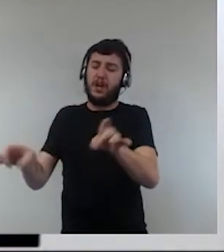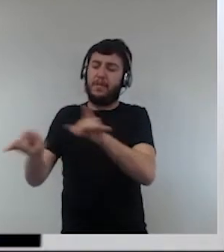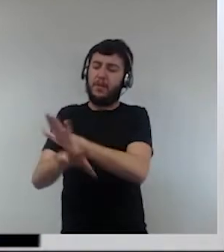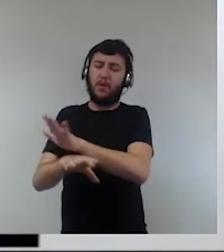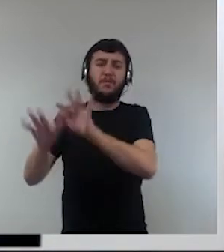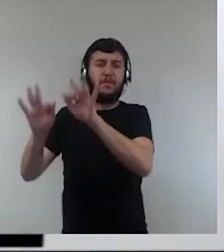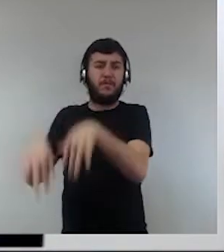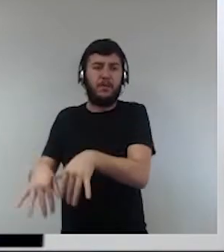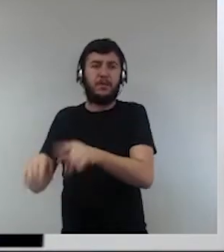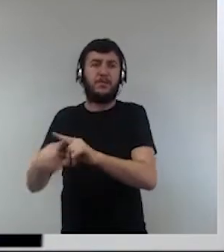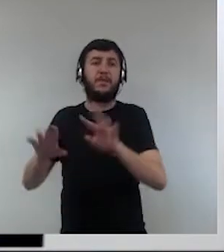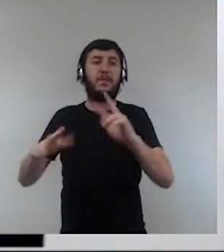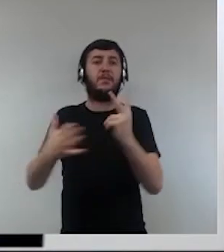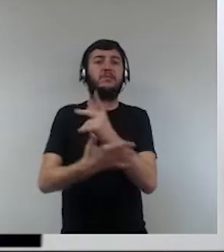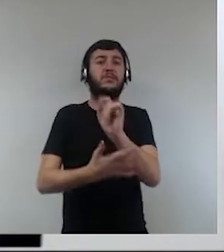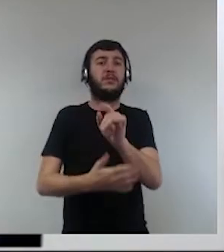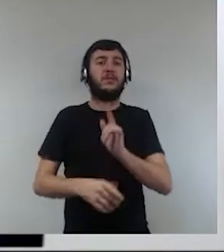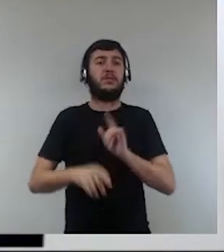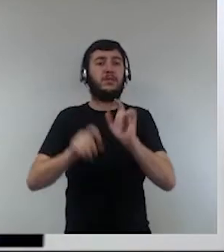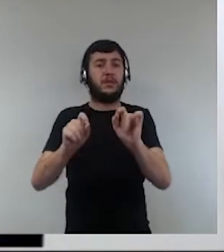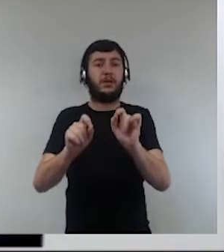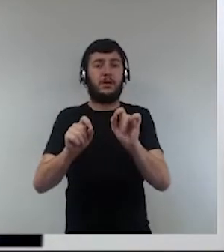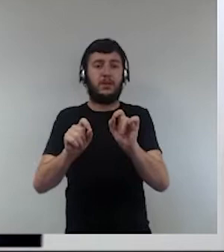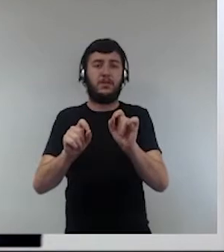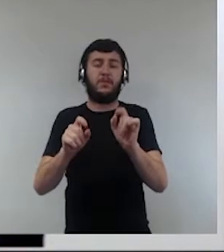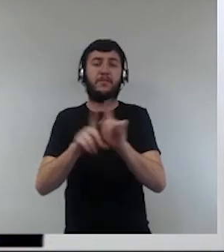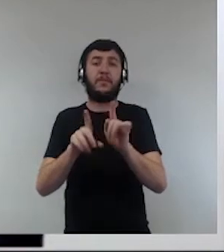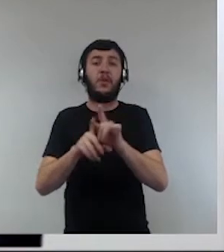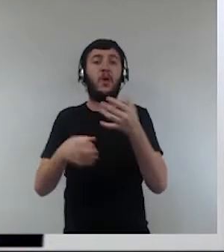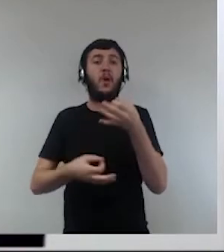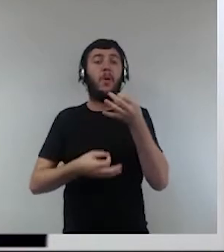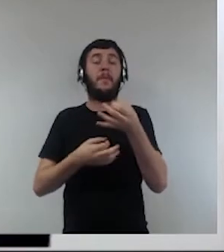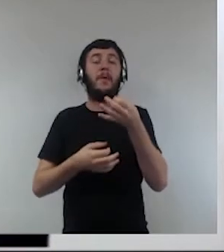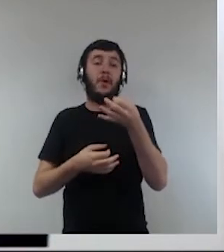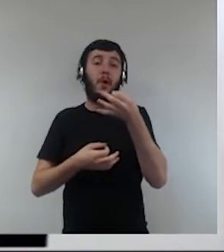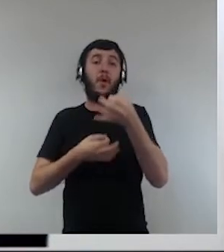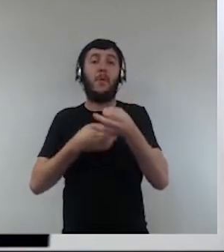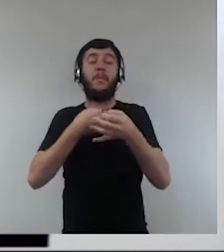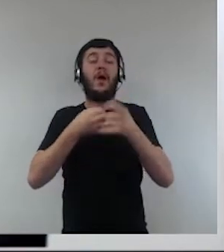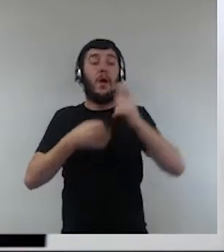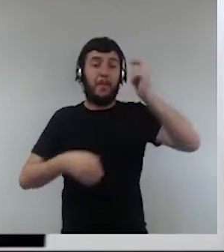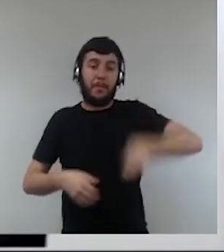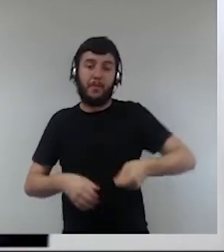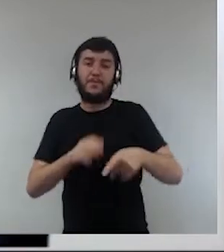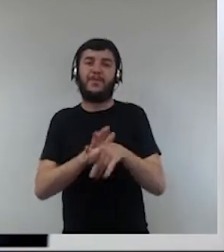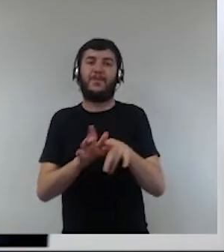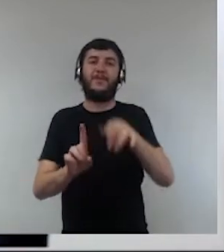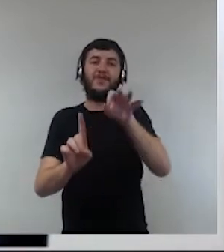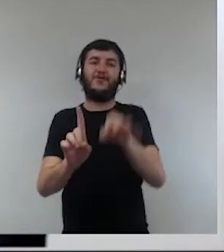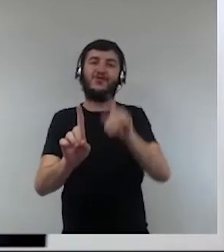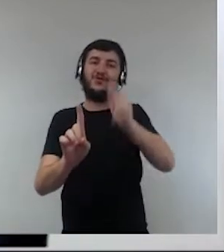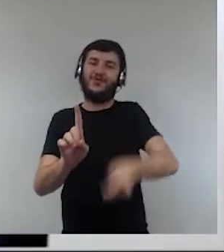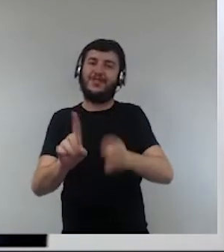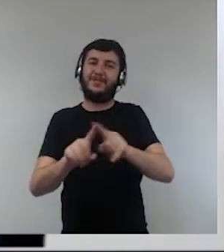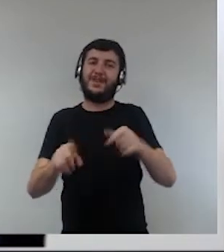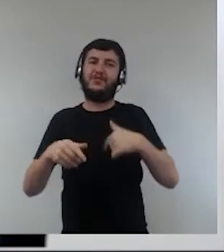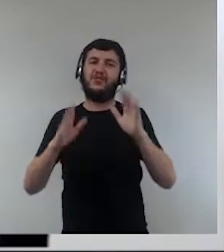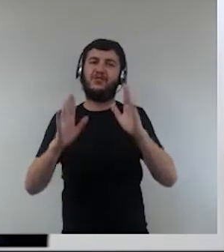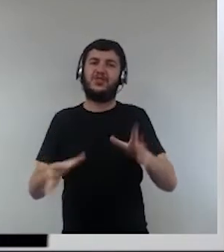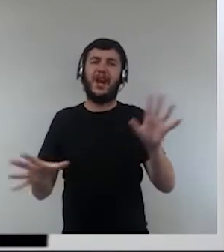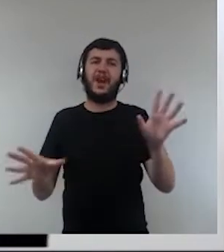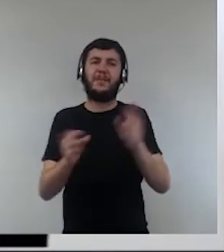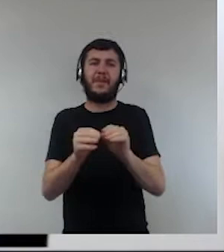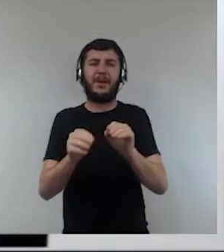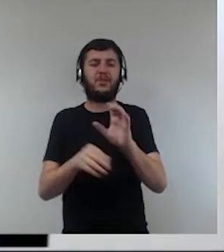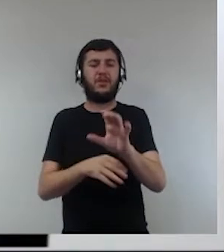imunizou o principal pronunciamento da lavra do juiz. Então, só pelo Código de Processo Civil eu já enxergo uma dificuldade,